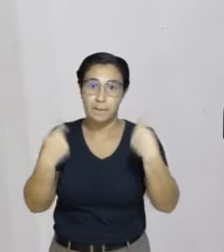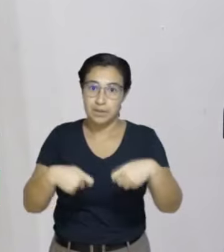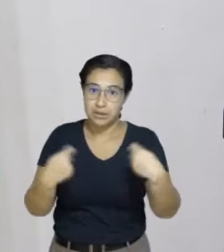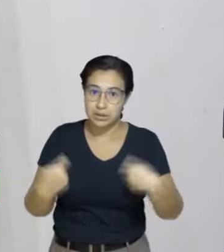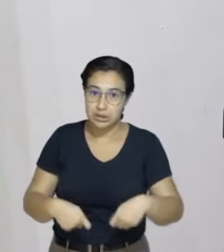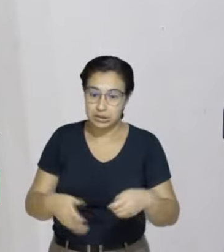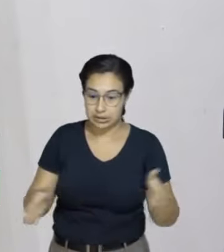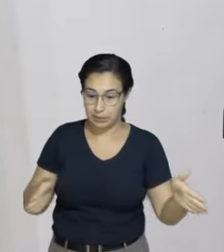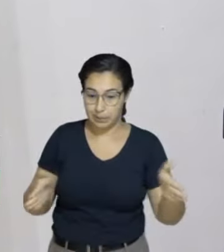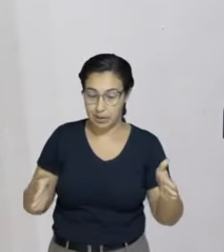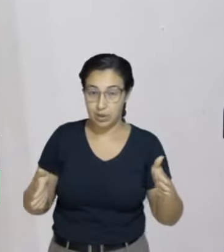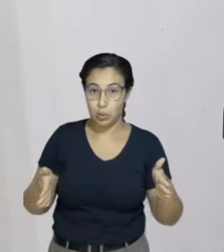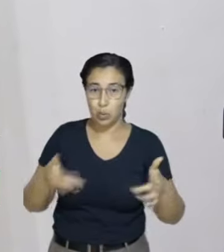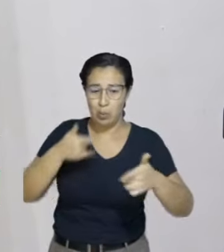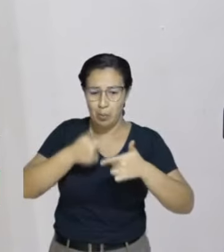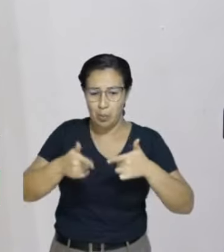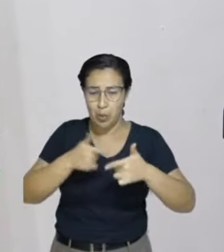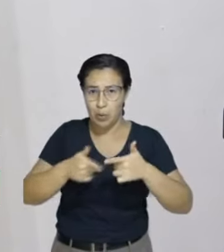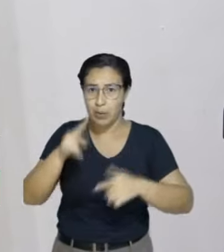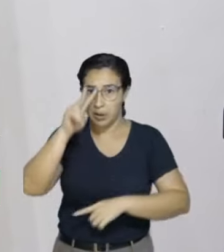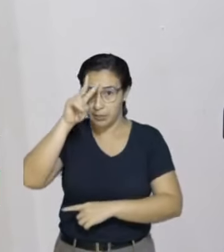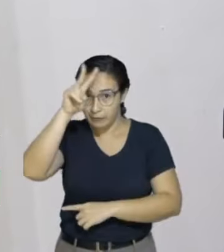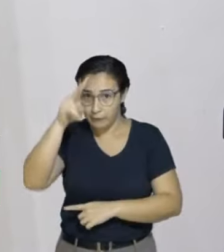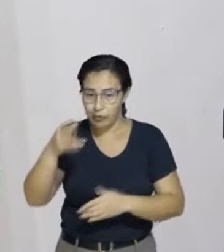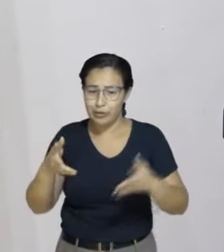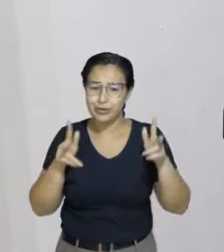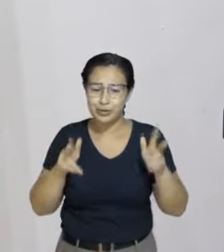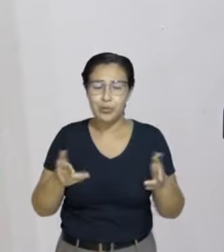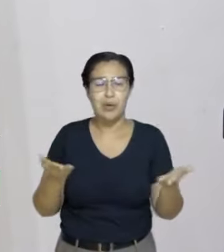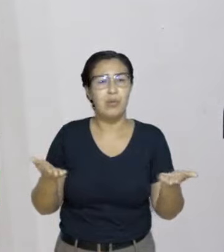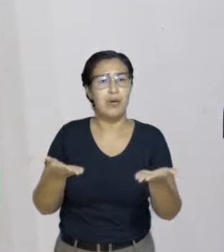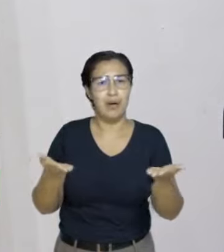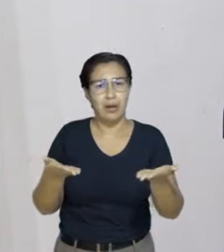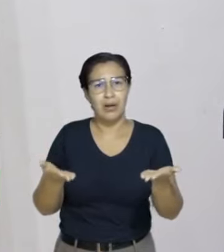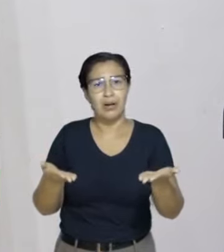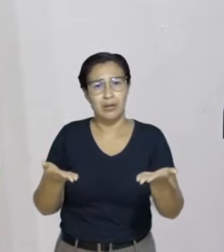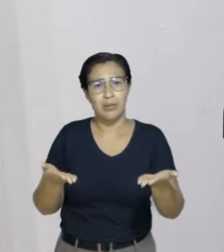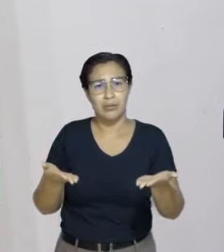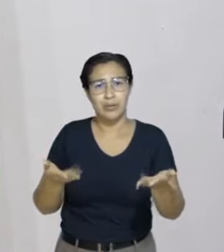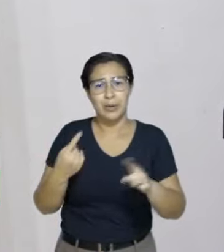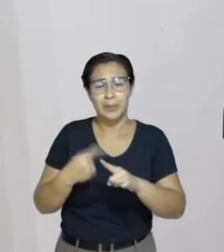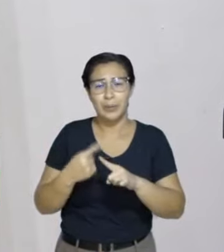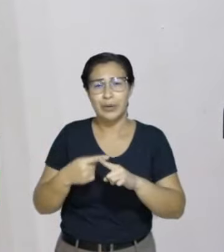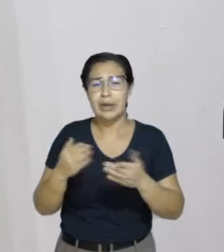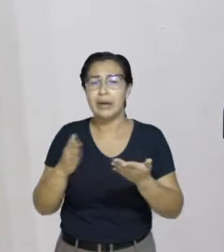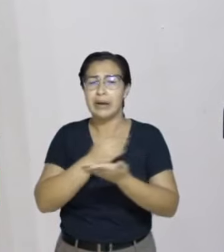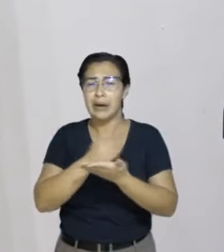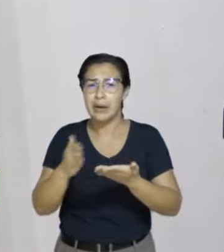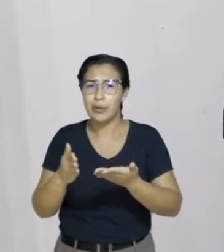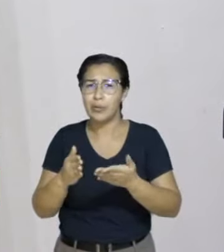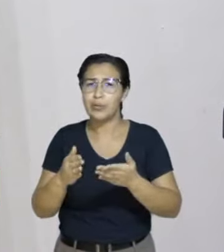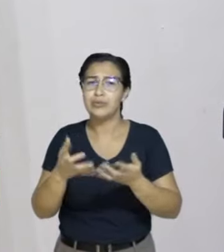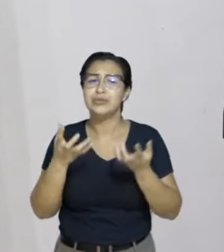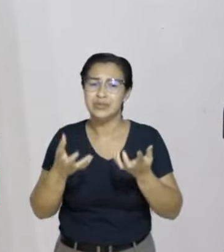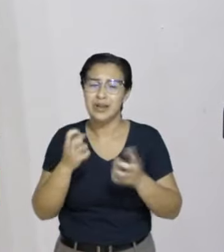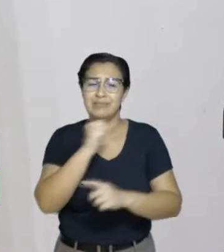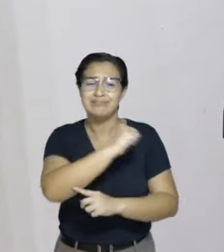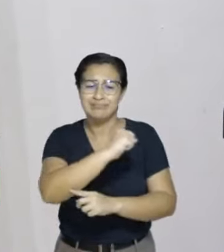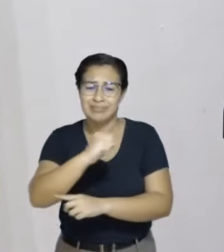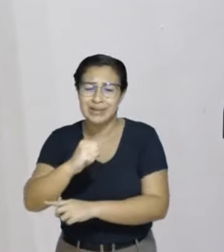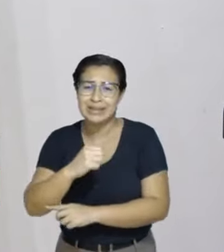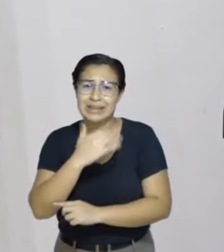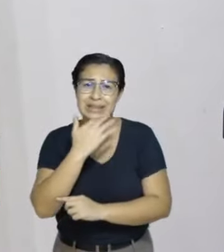que vivenciamos nesse triste momento, com a imposição de ameaças a nossas crianças e